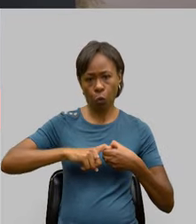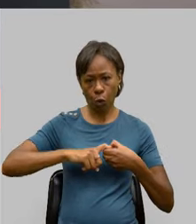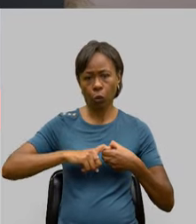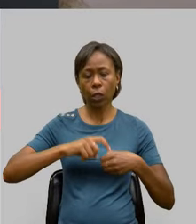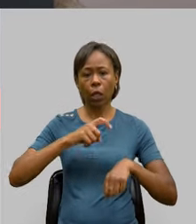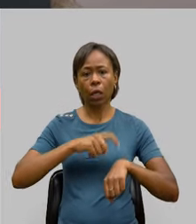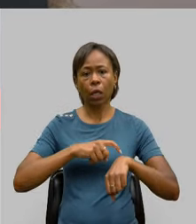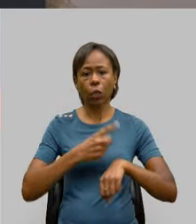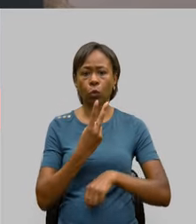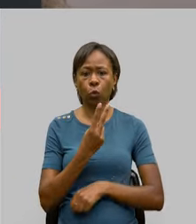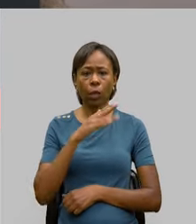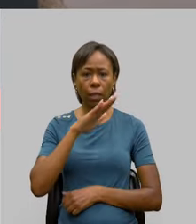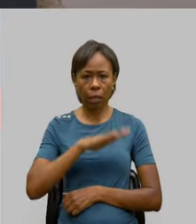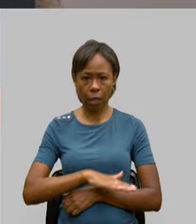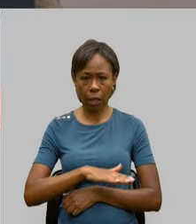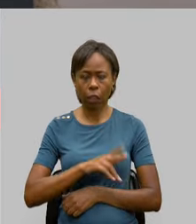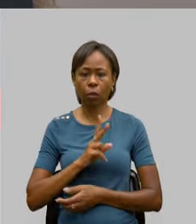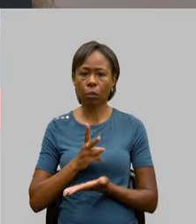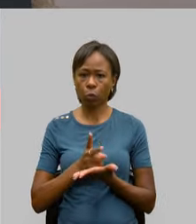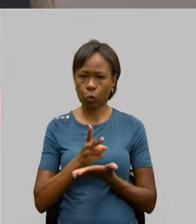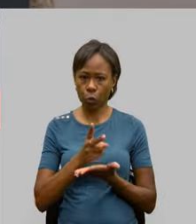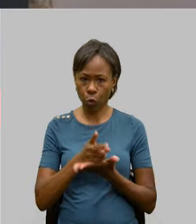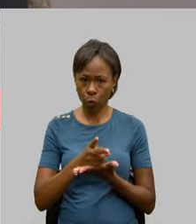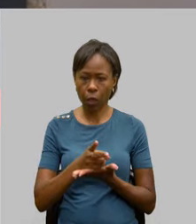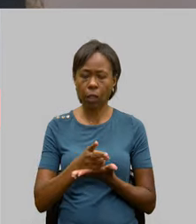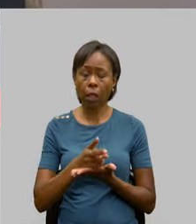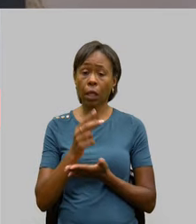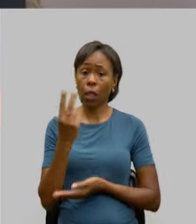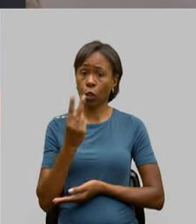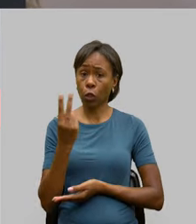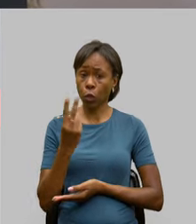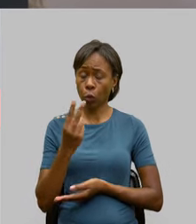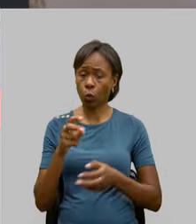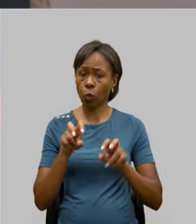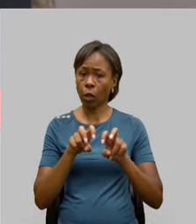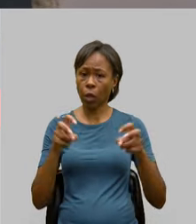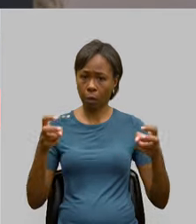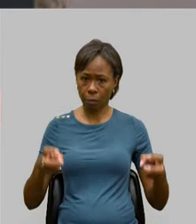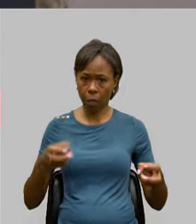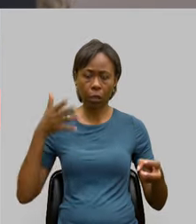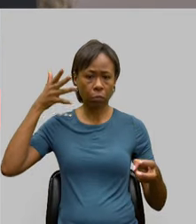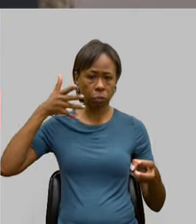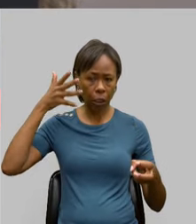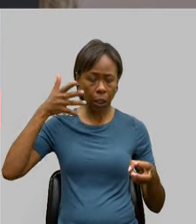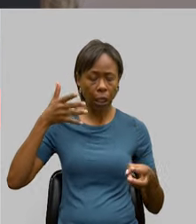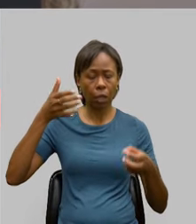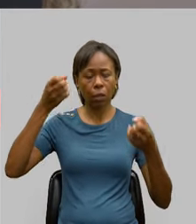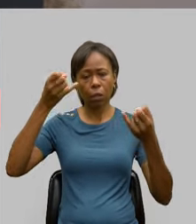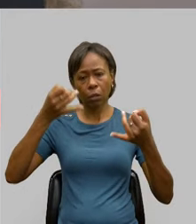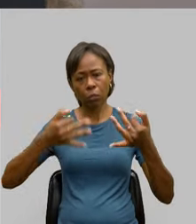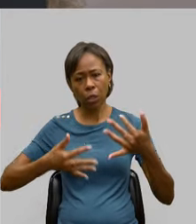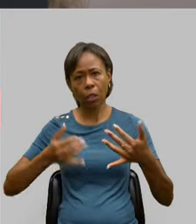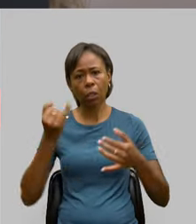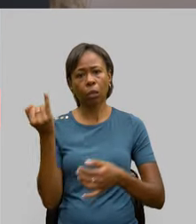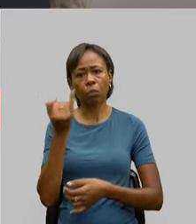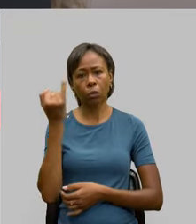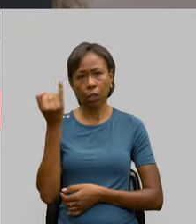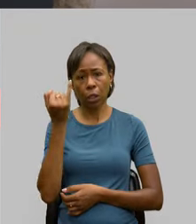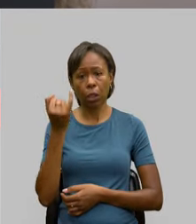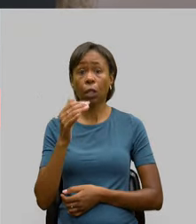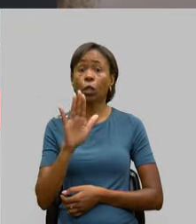14 horas para continuidade da segunda mesa de trabalho que irá debater a importância às